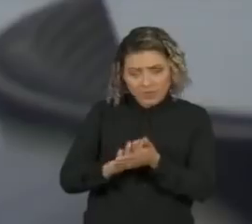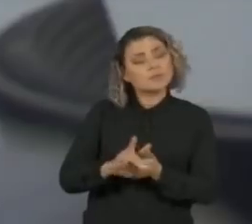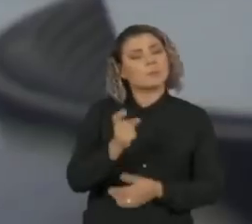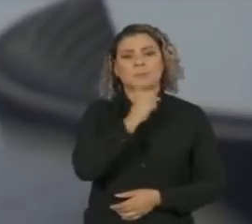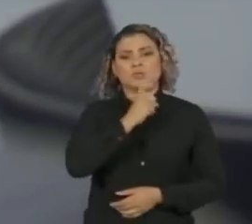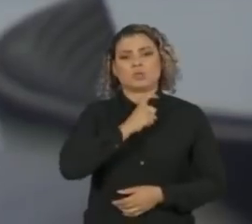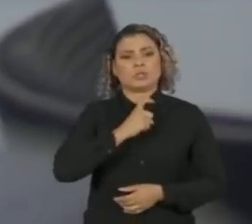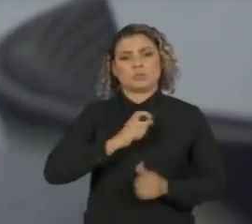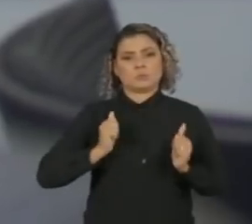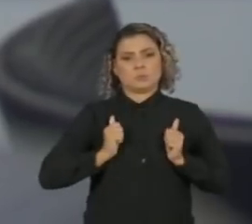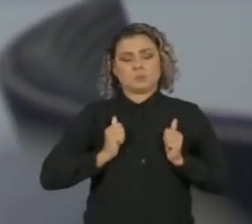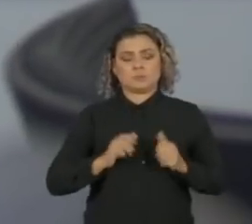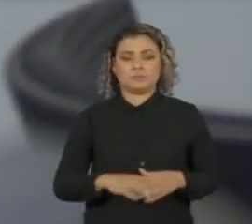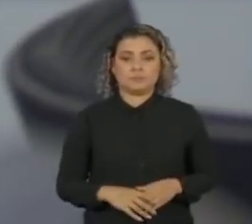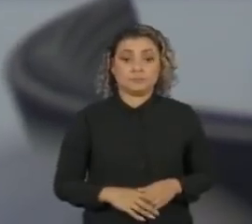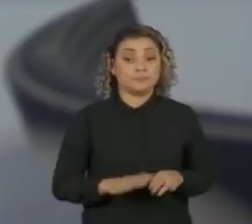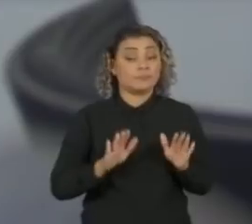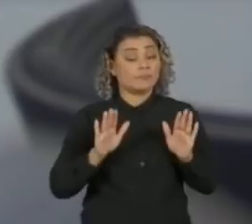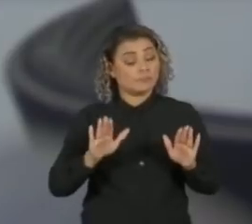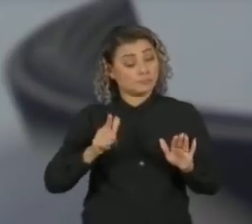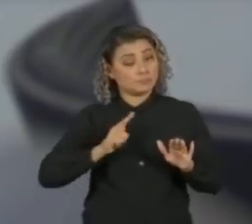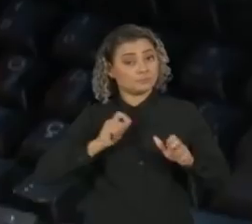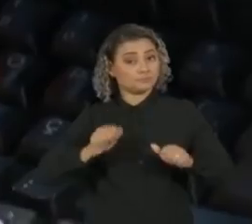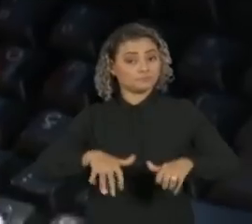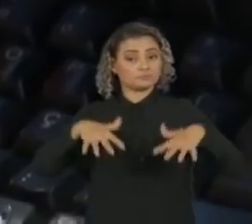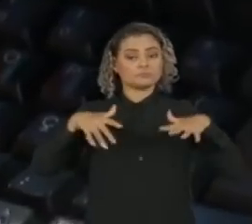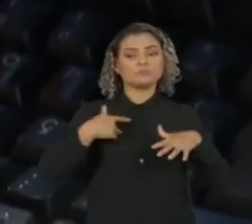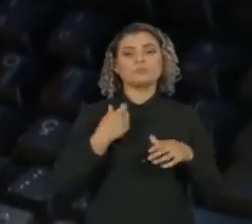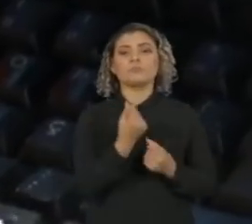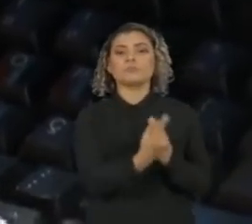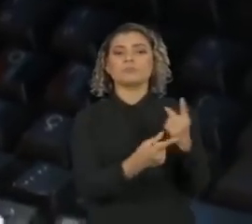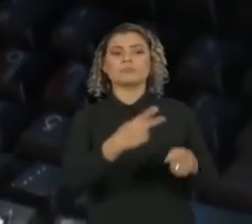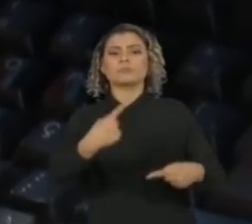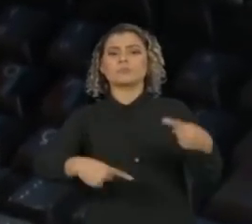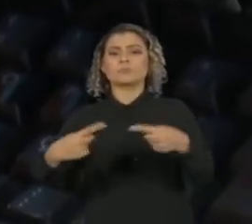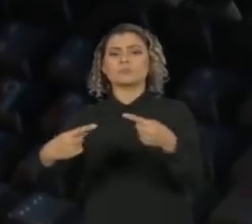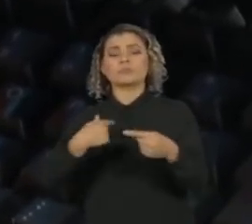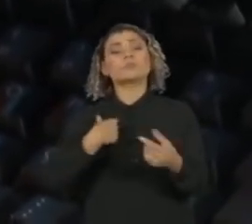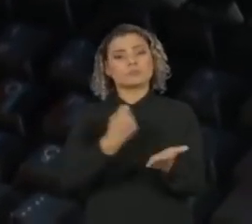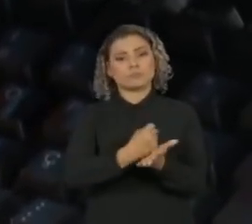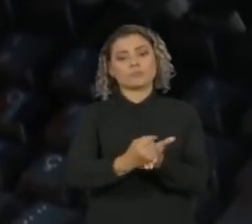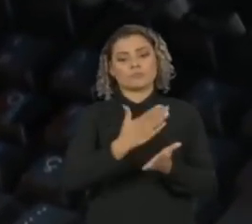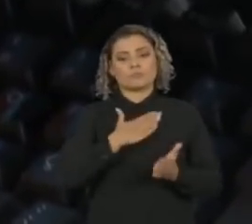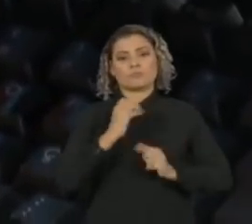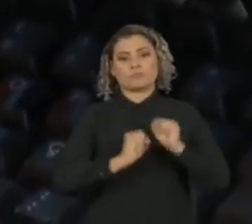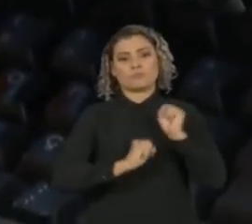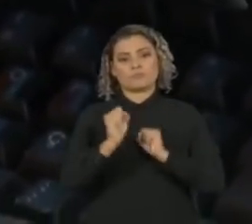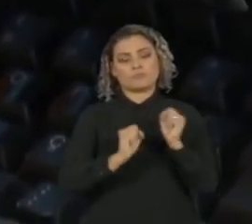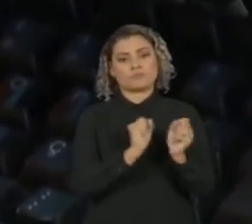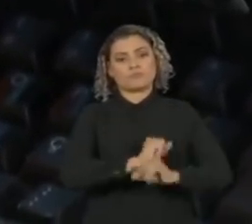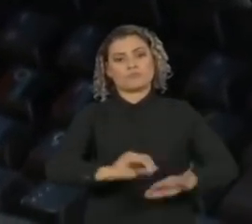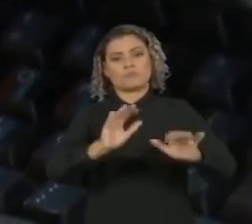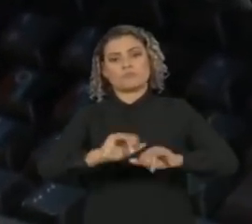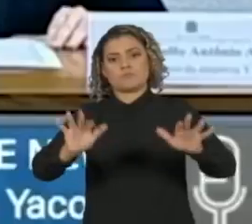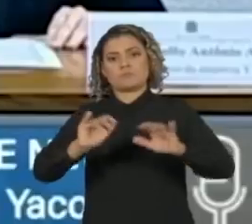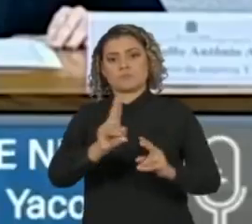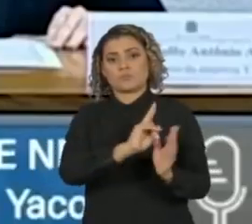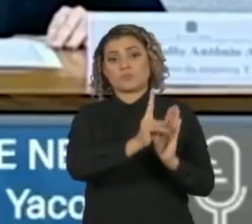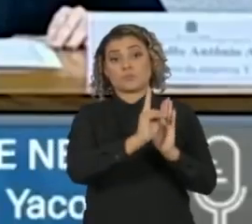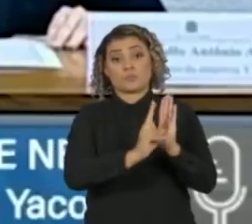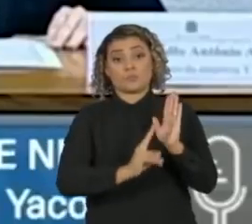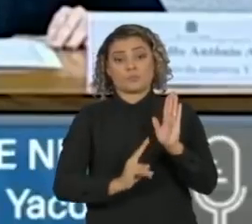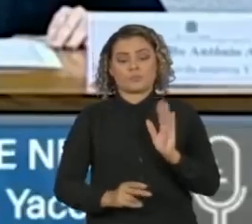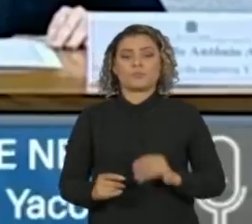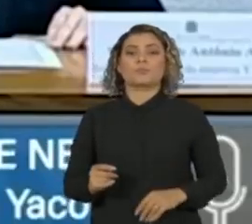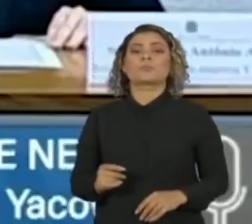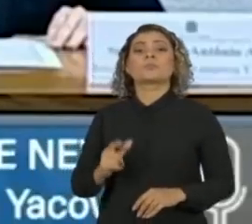deles. Durante a audiência, confirmou os nomes de alguns políticos que contrataram a sua empresa para disparar mensagens. Nós